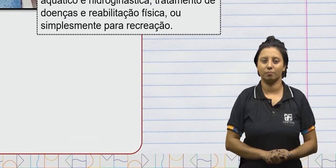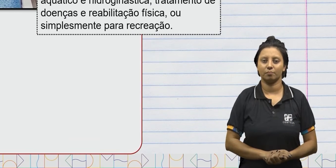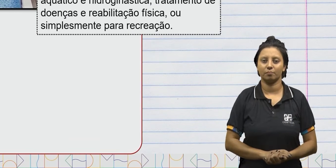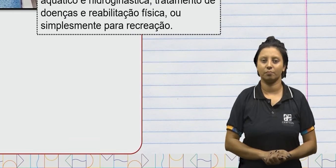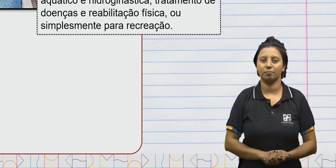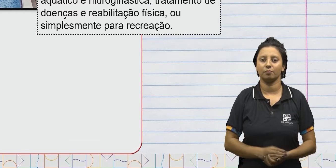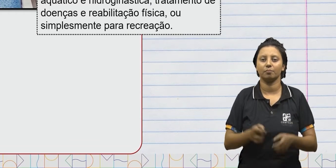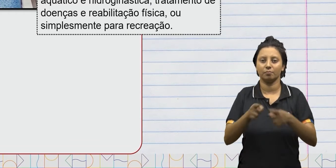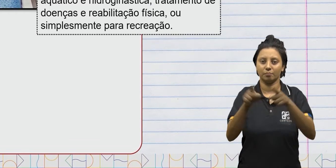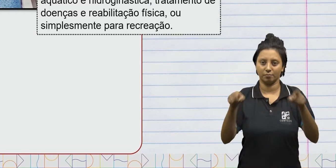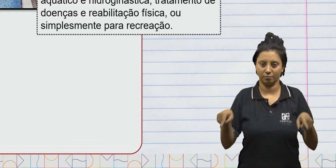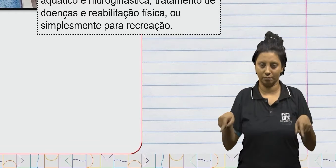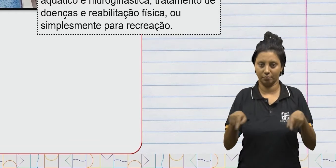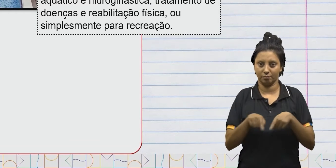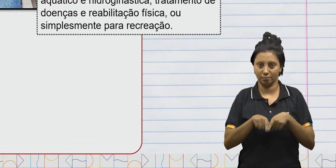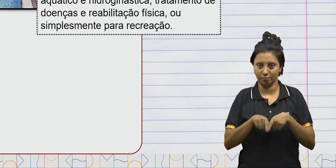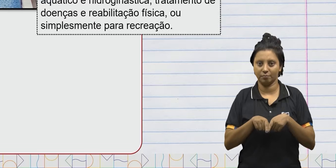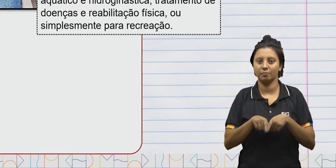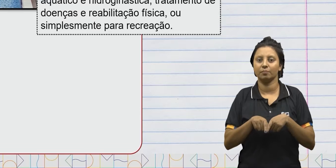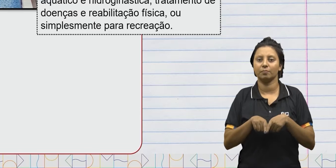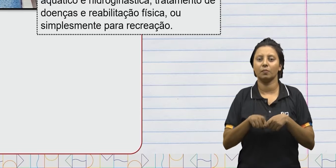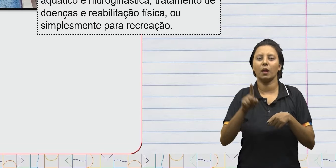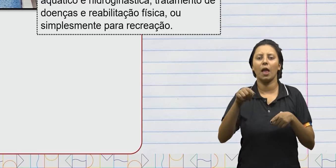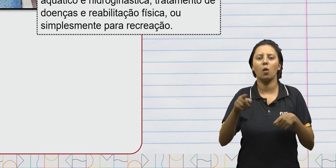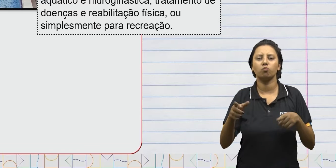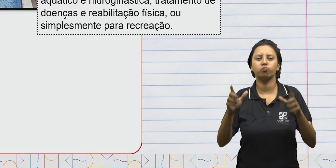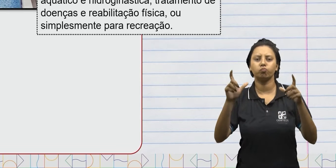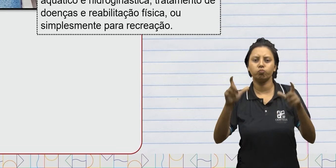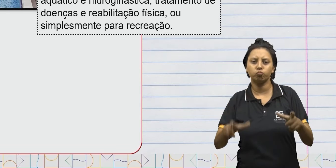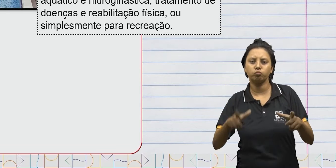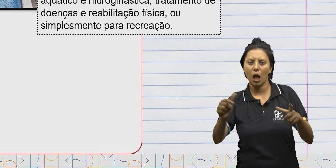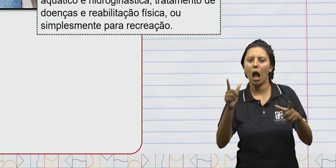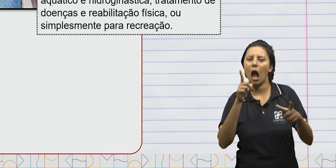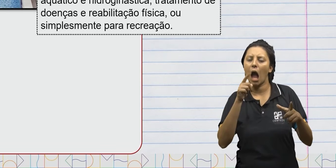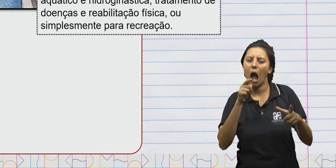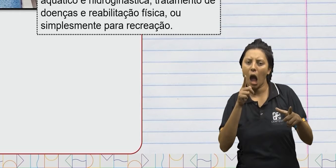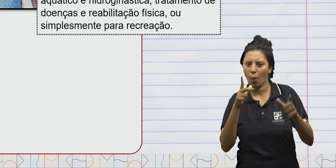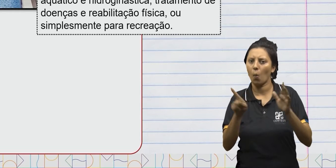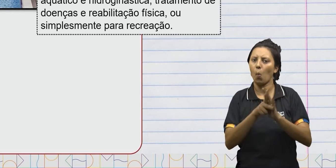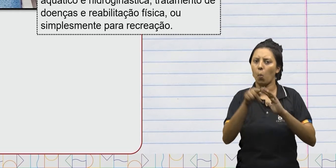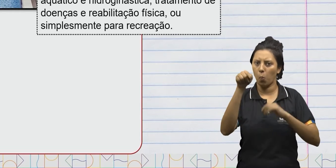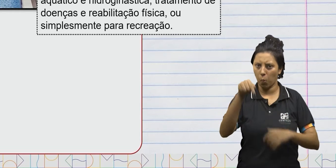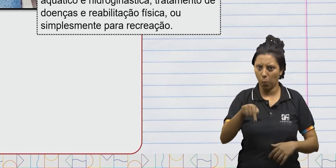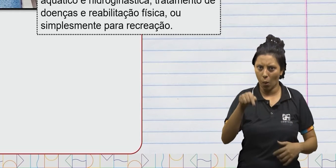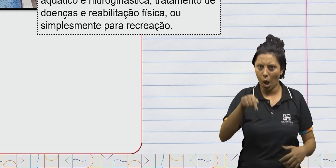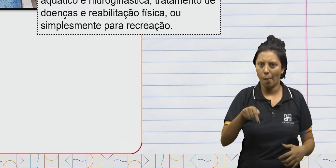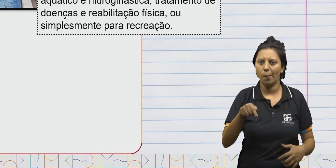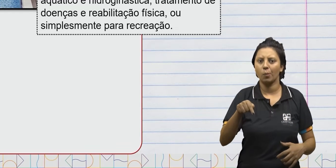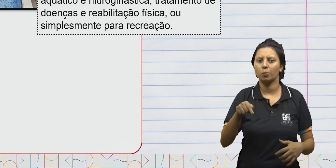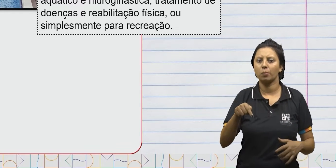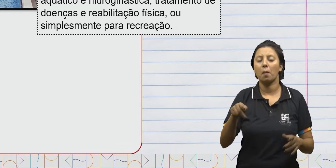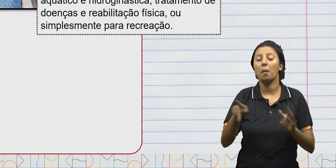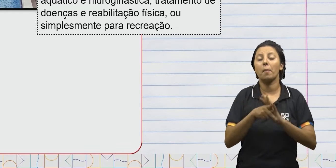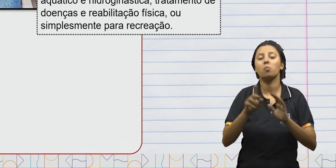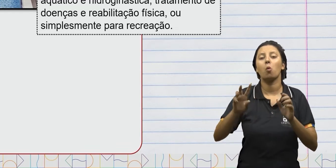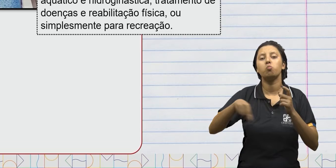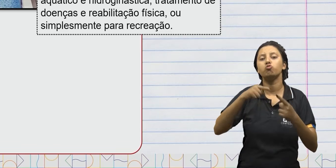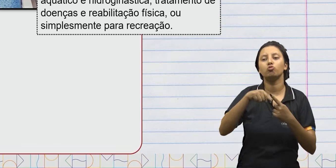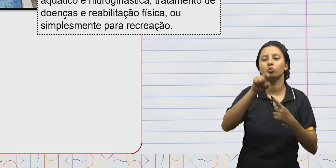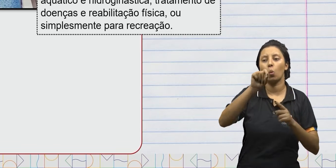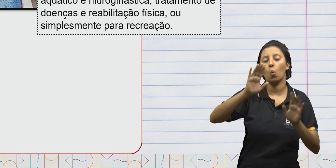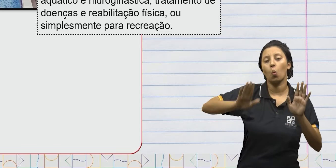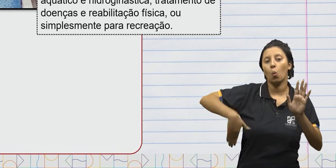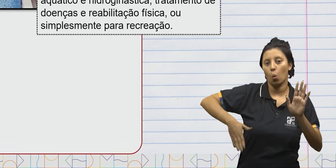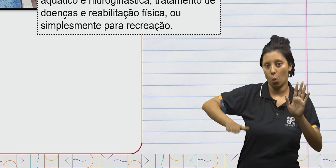A. Uma piscina, do latim piscina, derivado de piscis, peixe. É um tanque de água